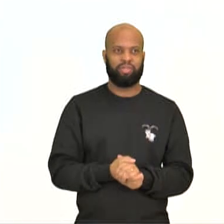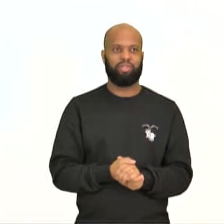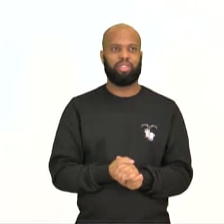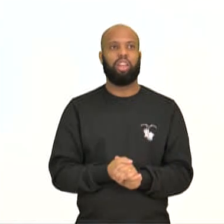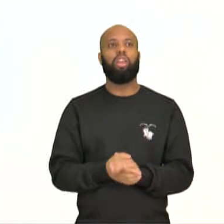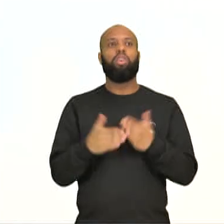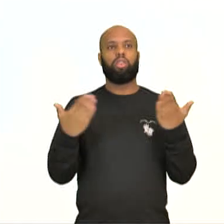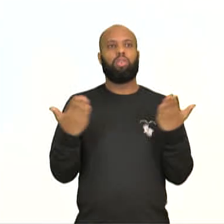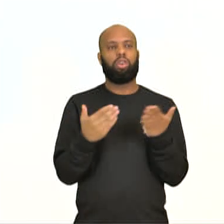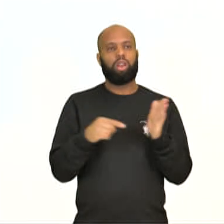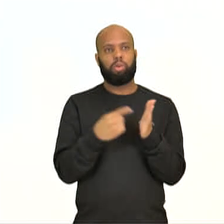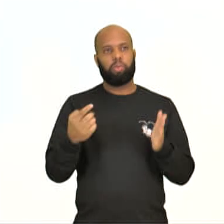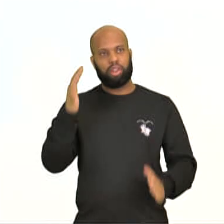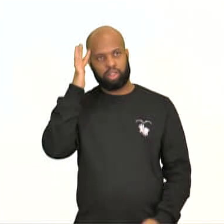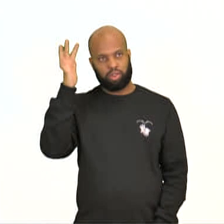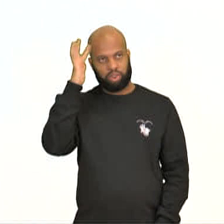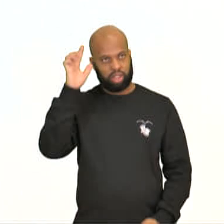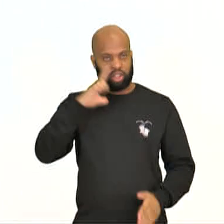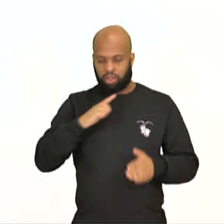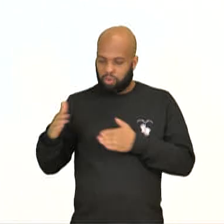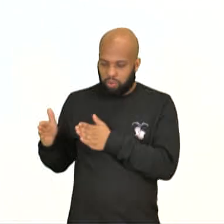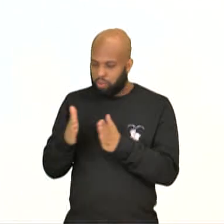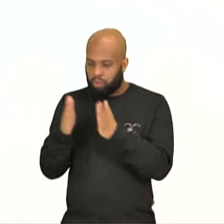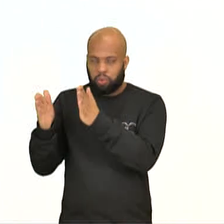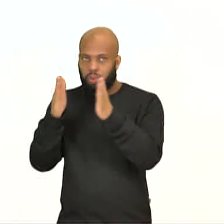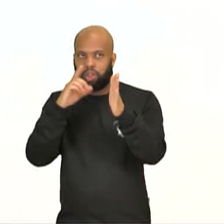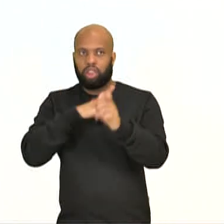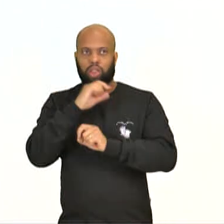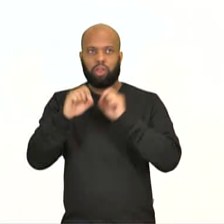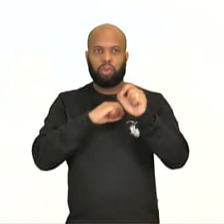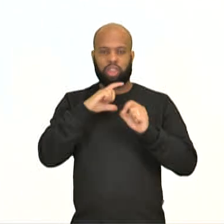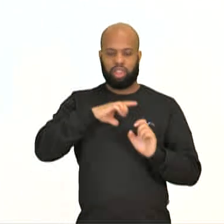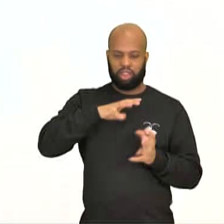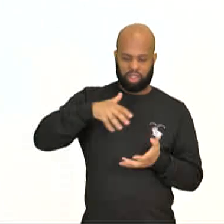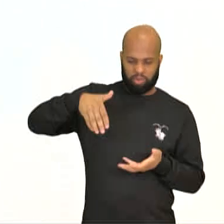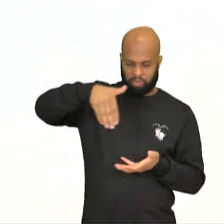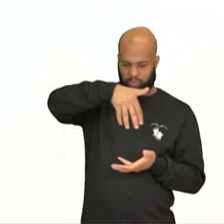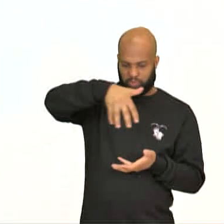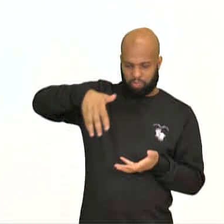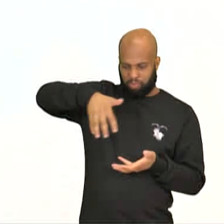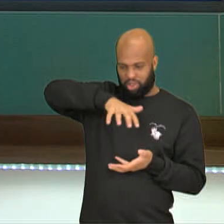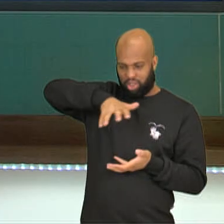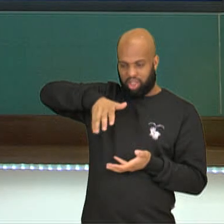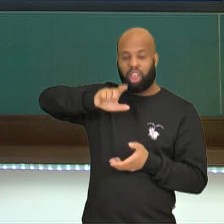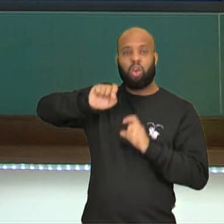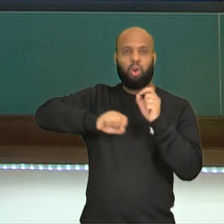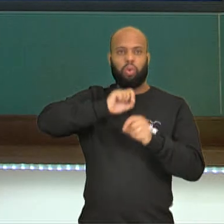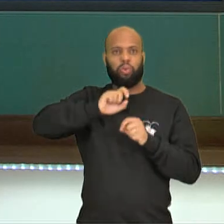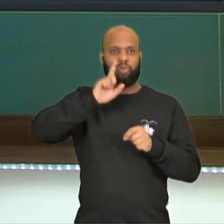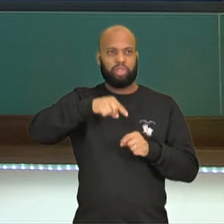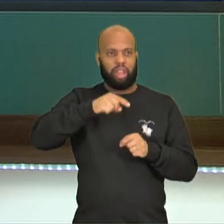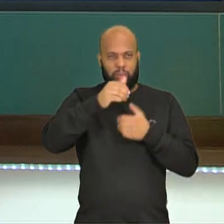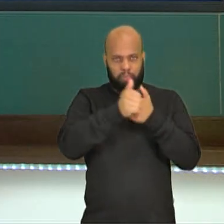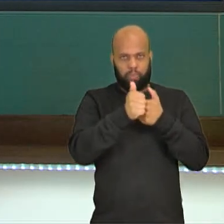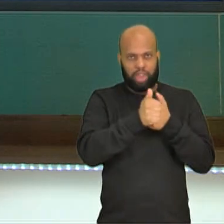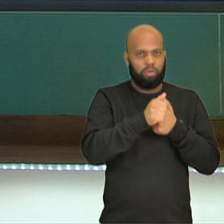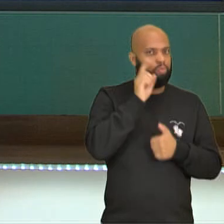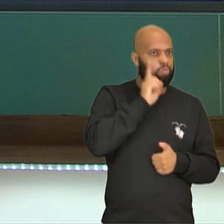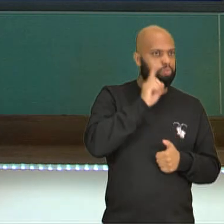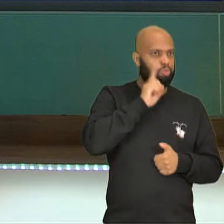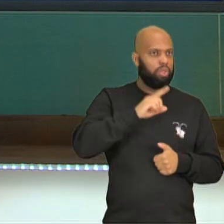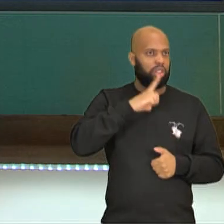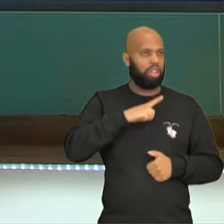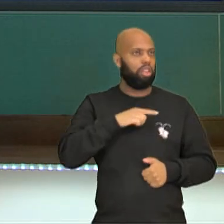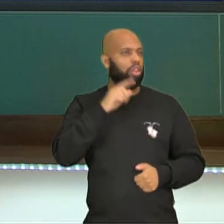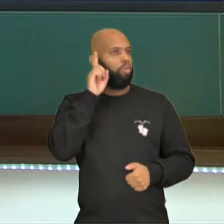Vamos lá para a primeira teoria. Estreito de Bering fica então no Alasca e a Sibéria, né? Estados Unidos e Ásia. Aqui estaria